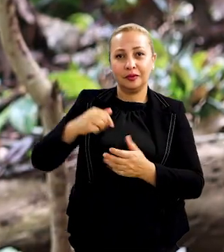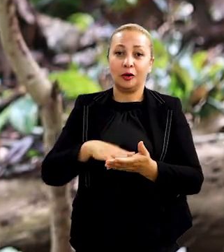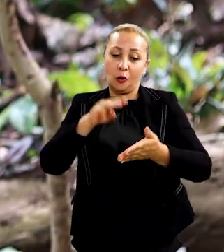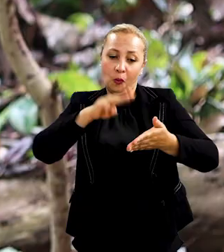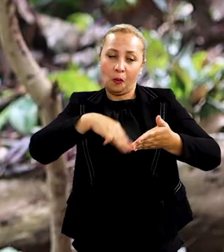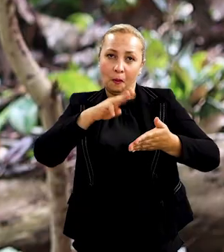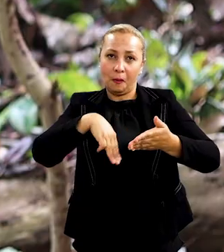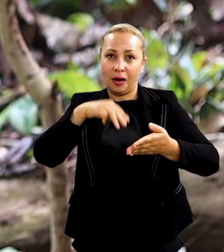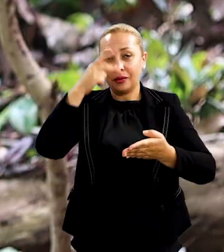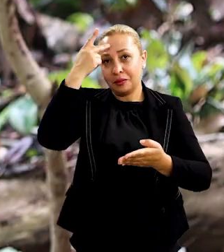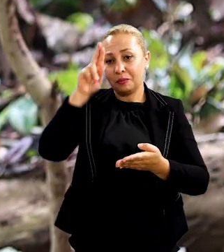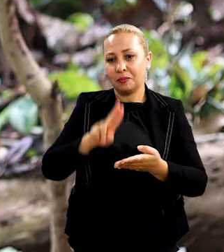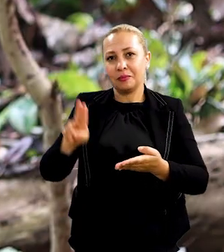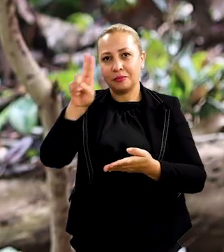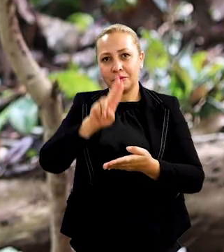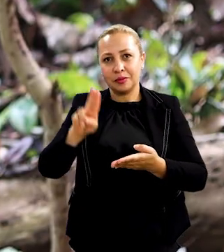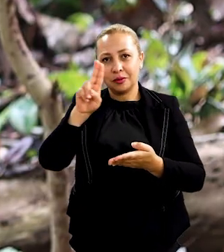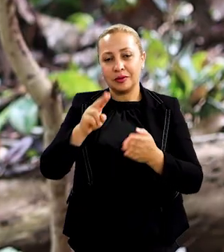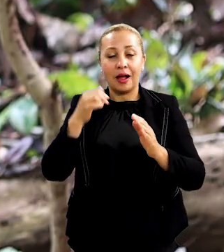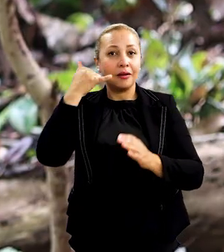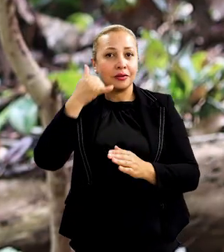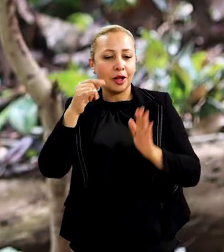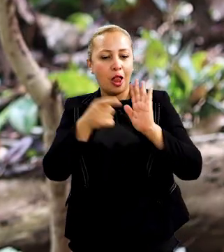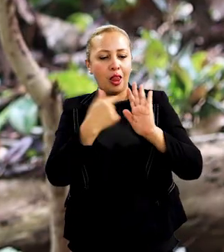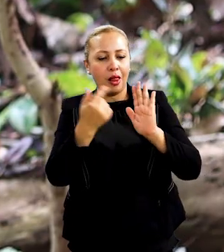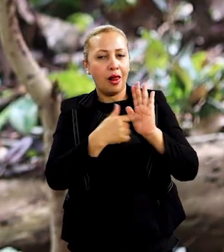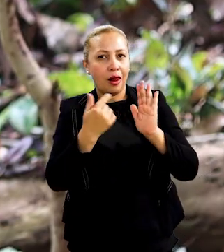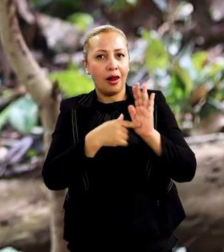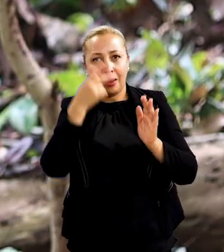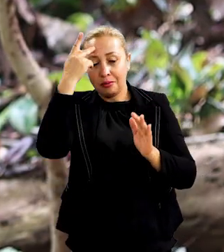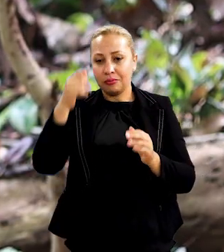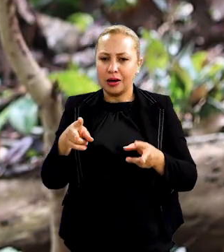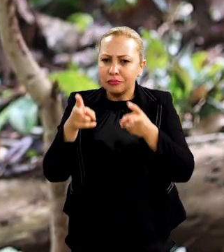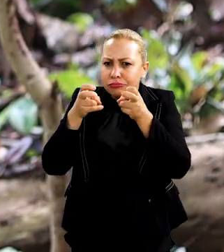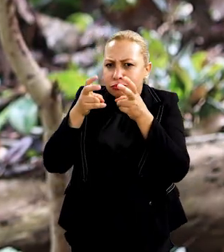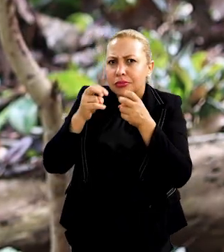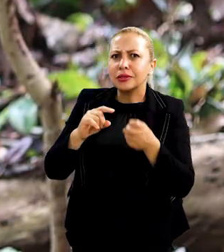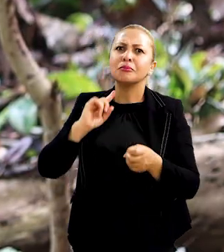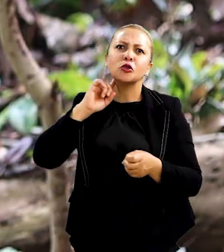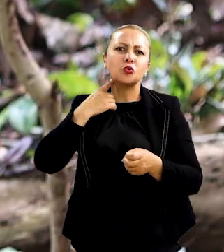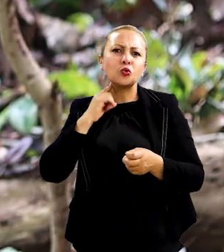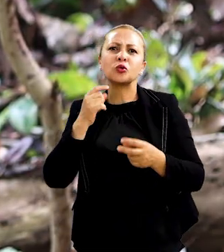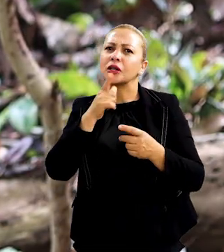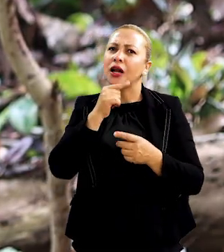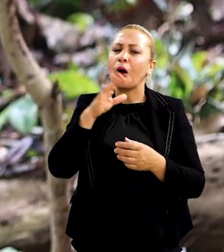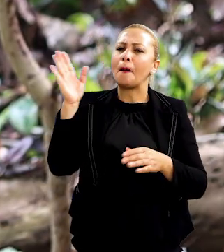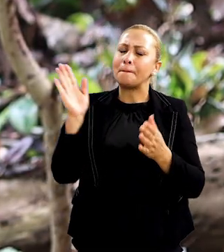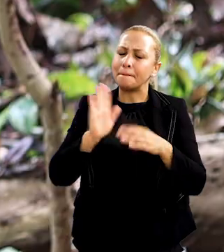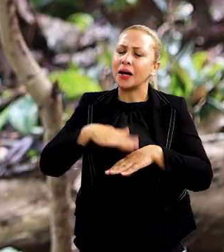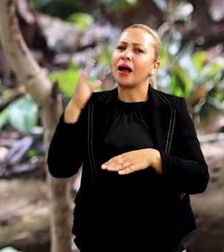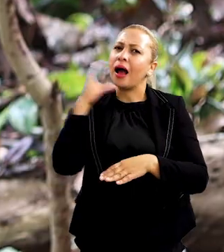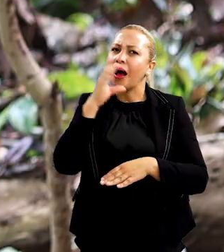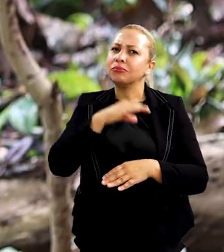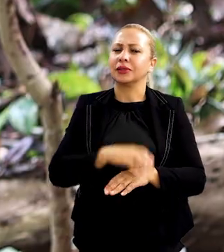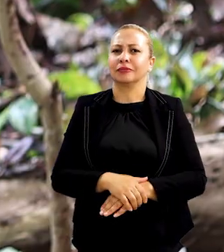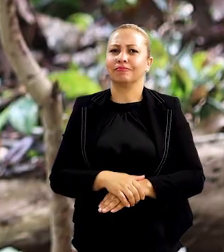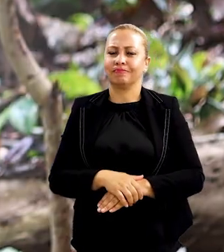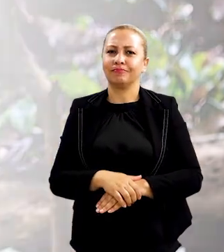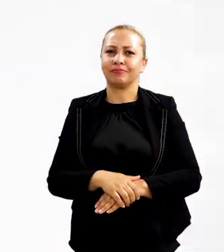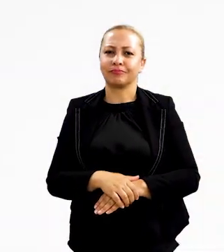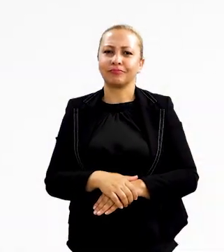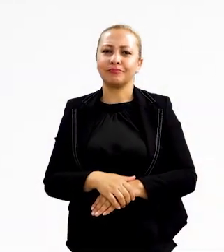Química. O método consiste em utilizar smartphones para identificar poluentes na água de forma mais rápida e